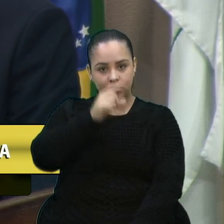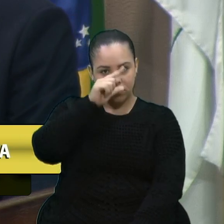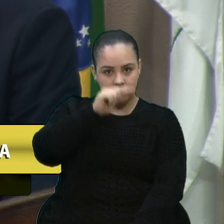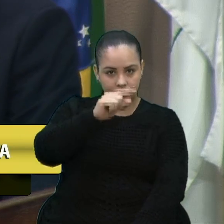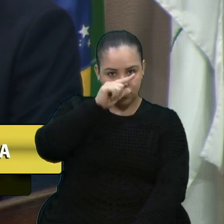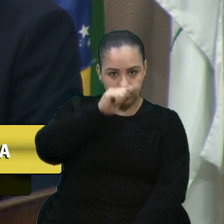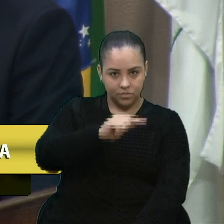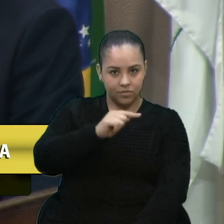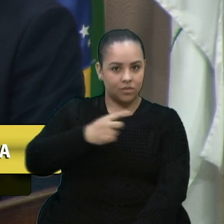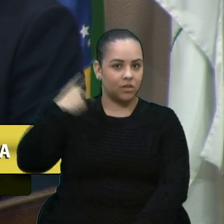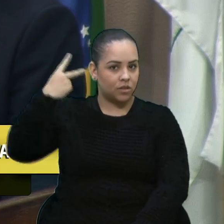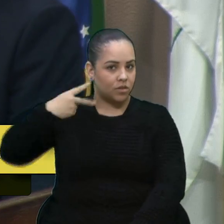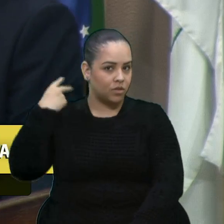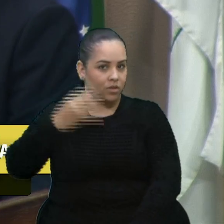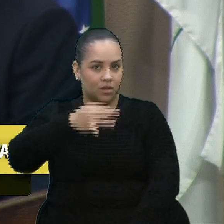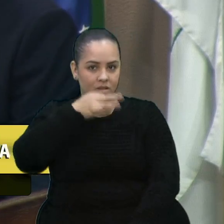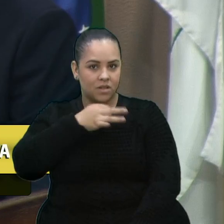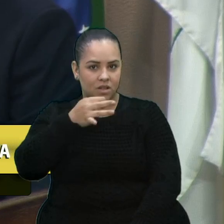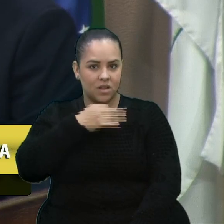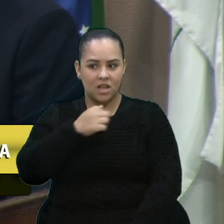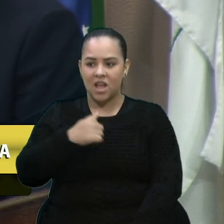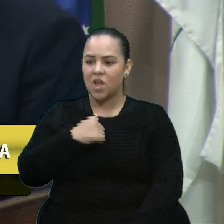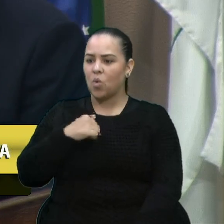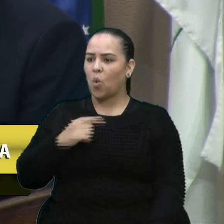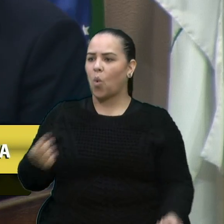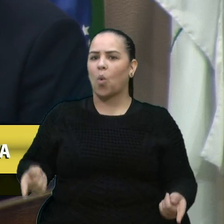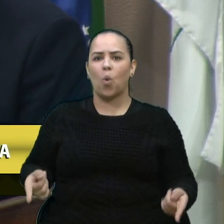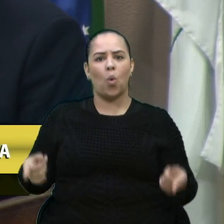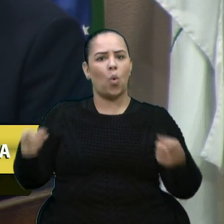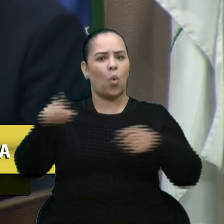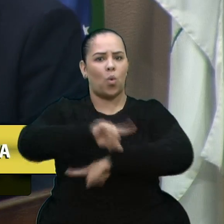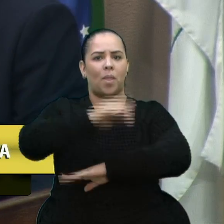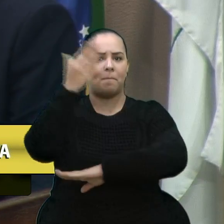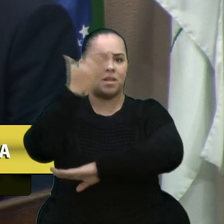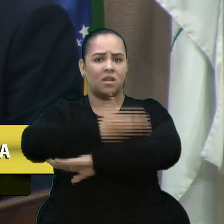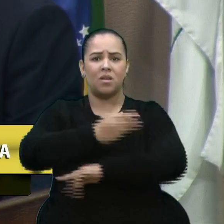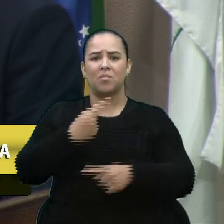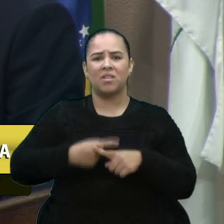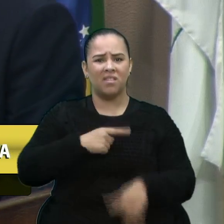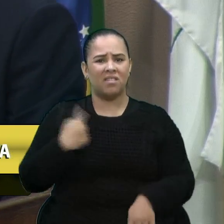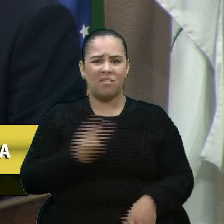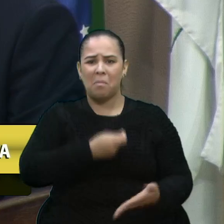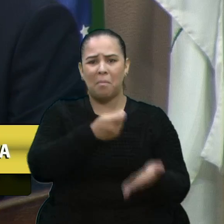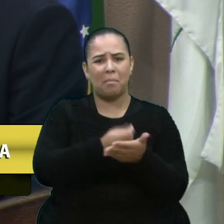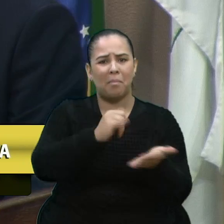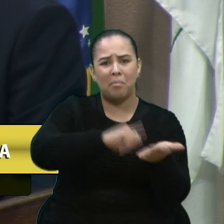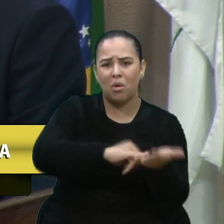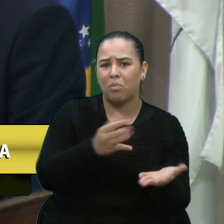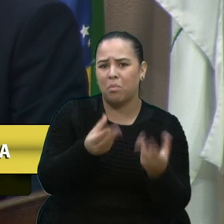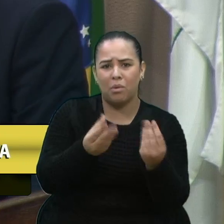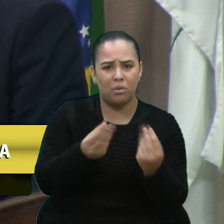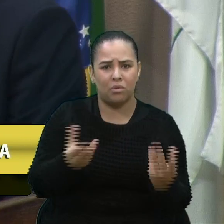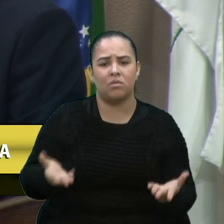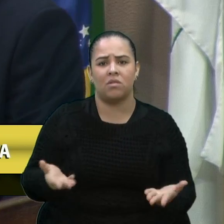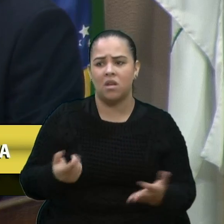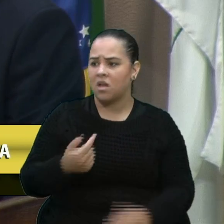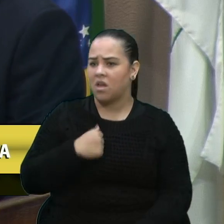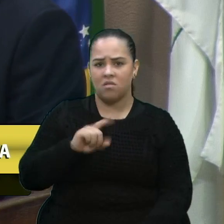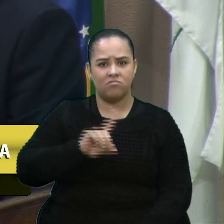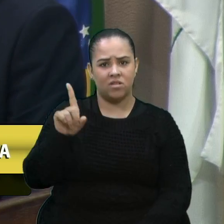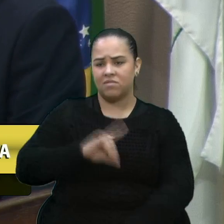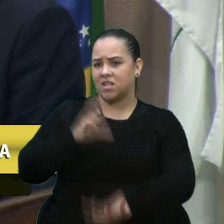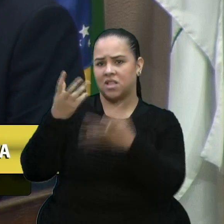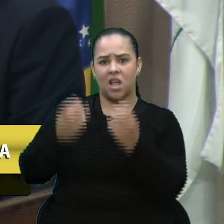vereador de Caxias do Sul, é extremamente contra pedágio. Por quê? Porque a gente já paga imposto que chega, né? Eu sou contra